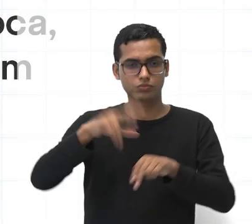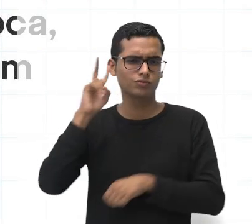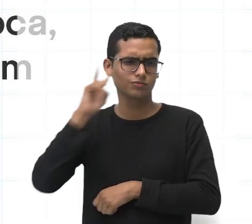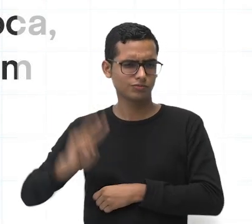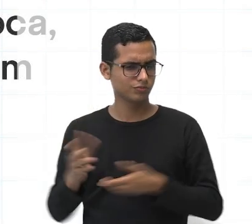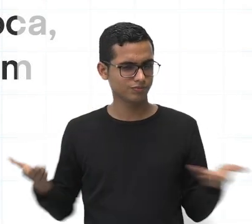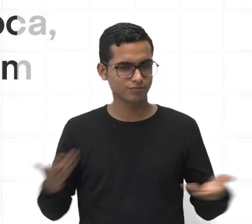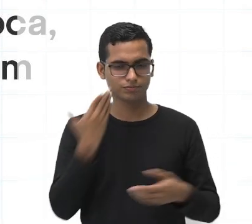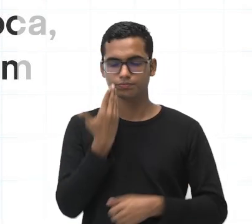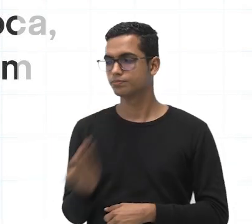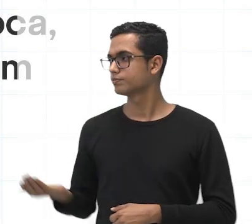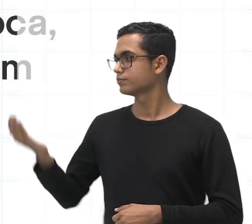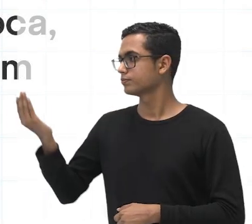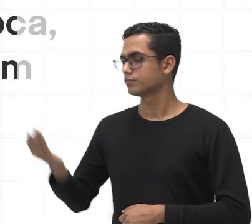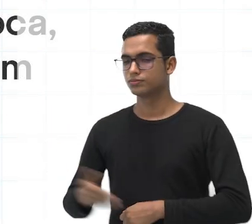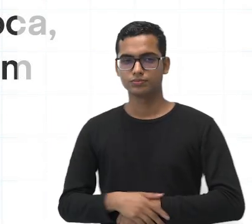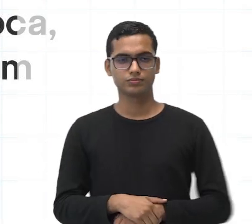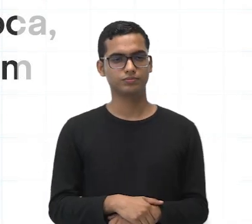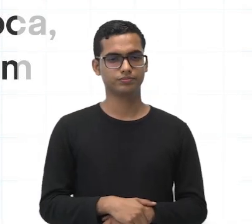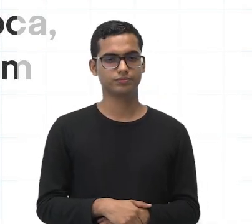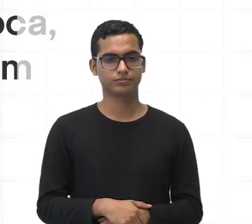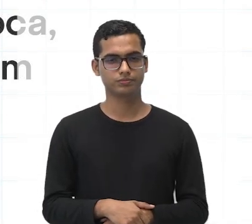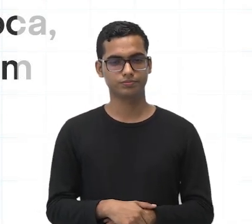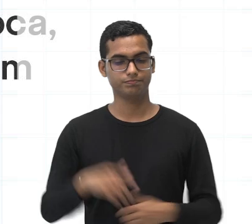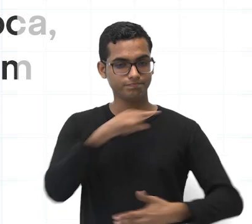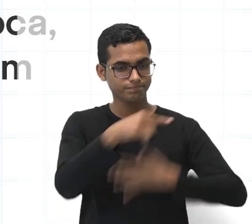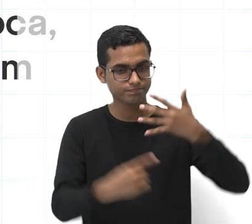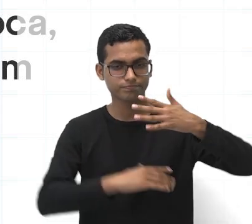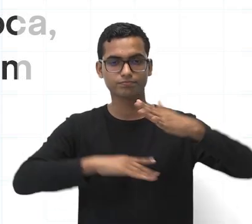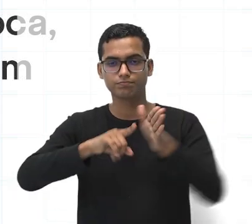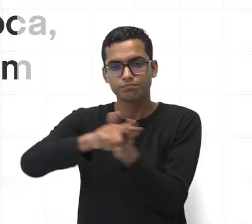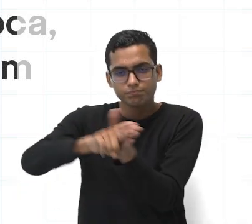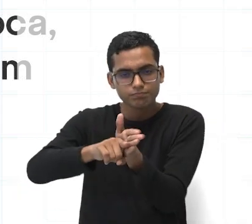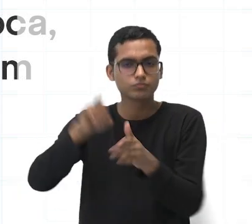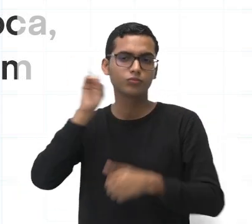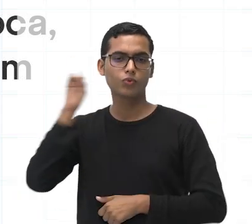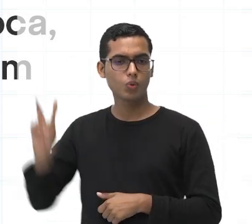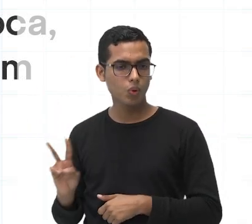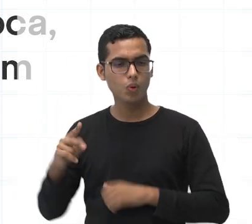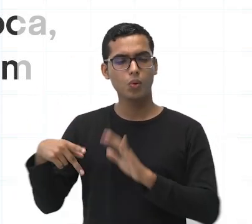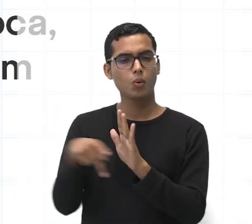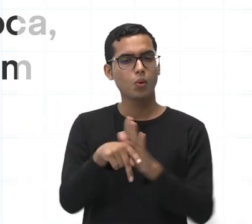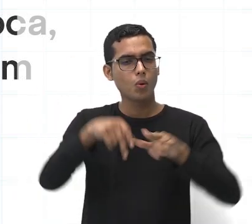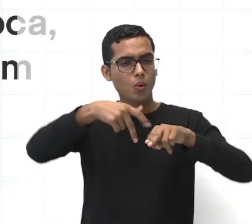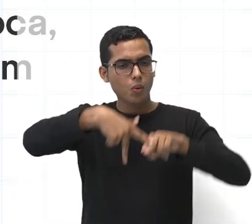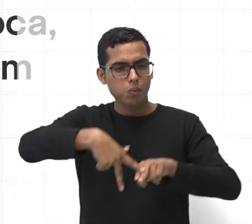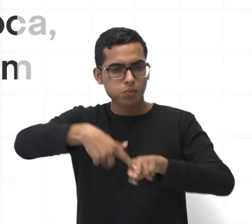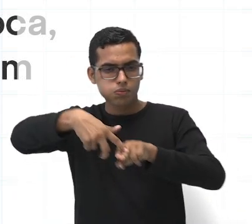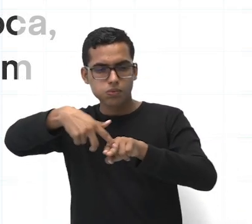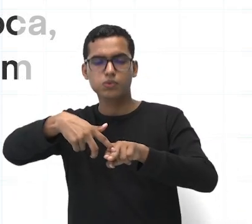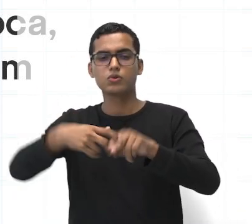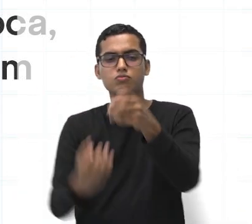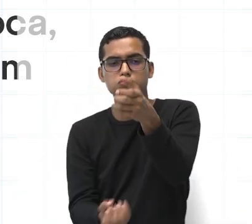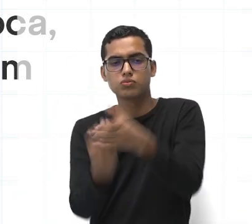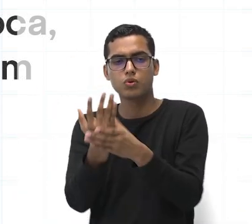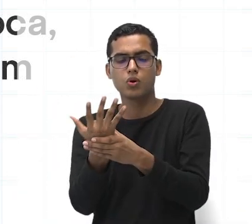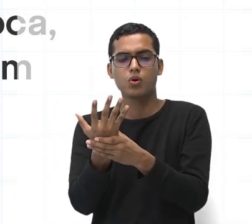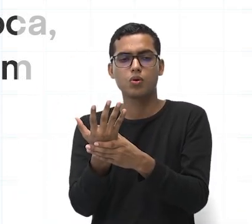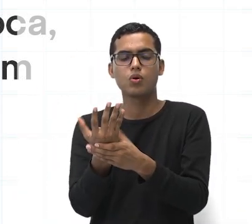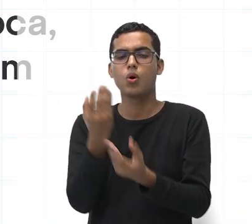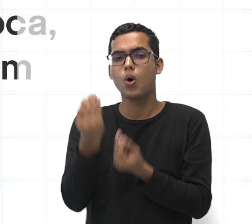observem aí. De acordo com alguns historiadores, o oriundo do surf, no qual